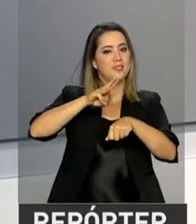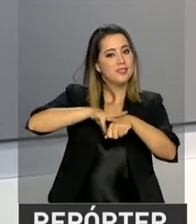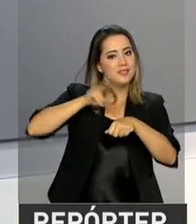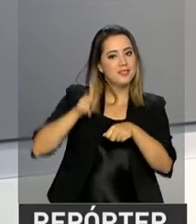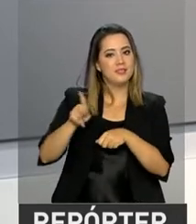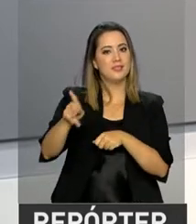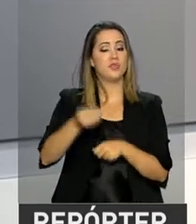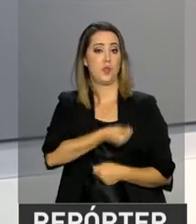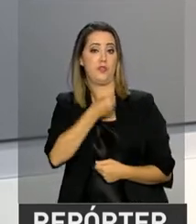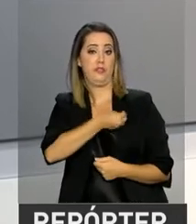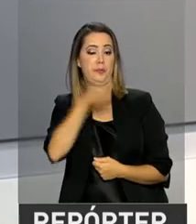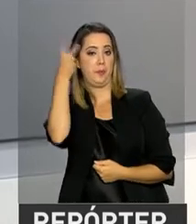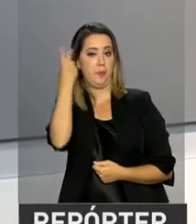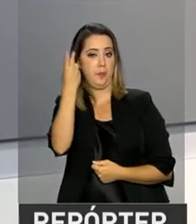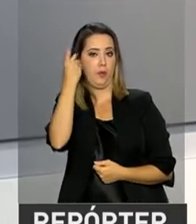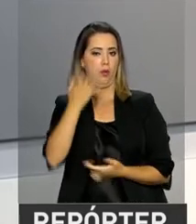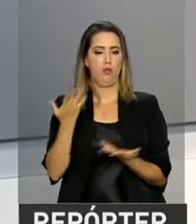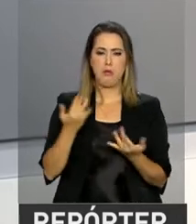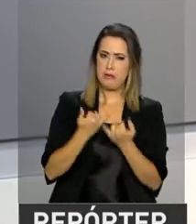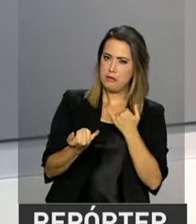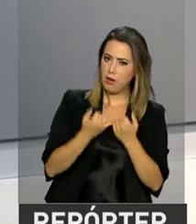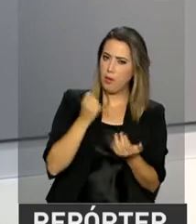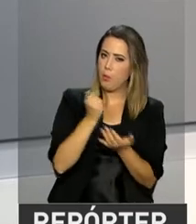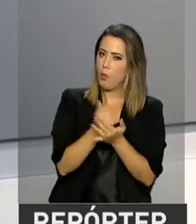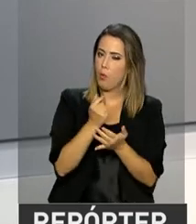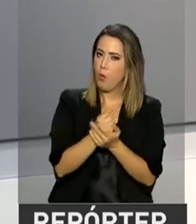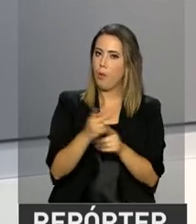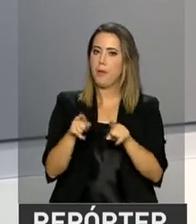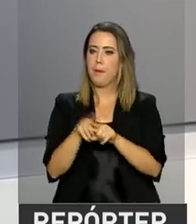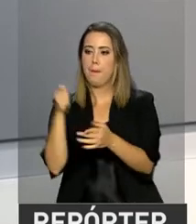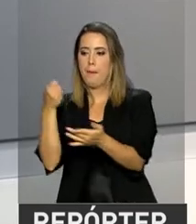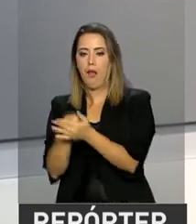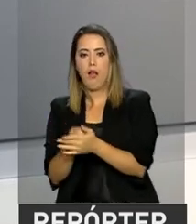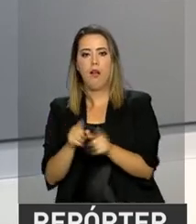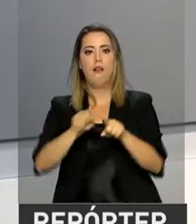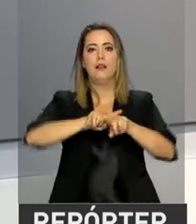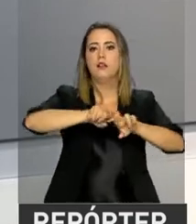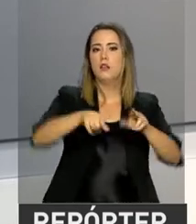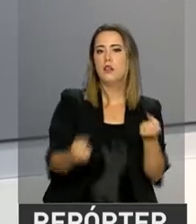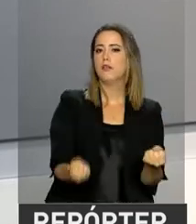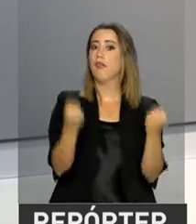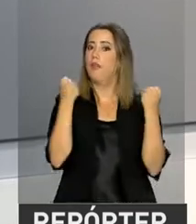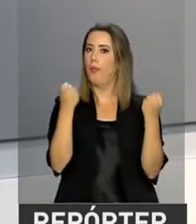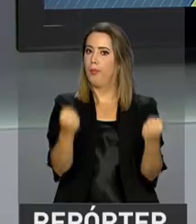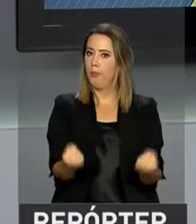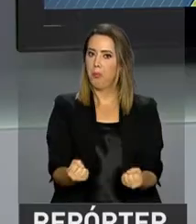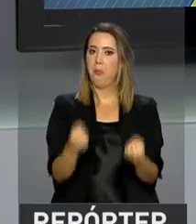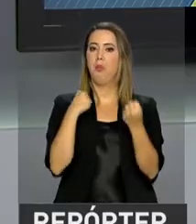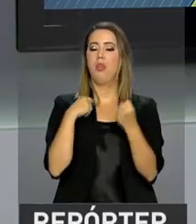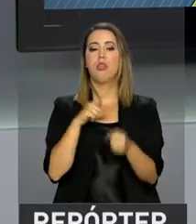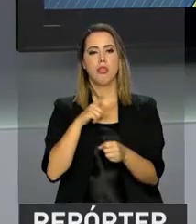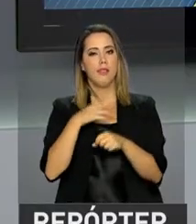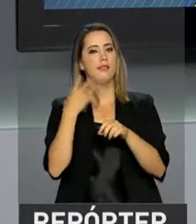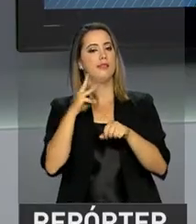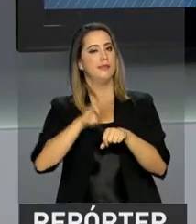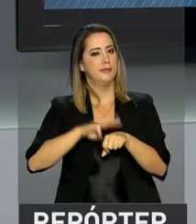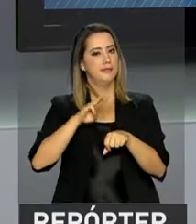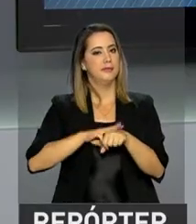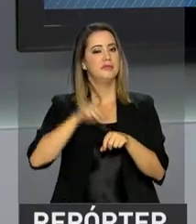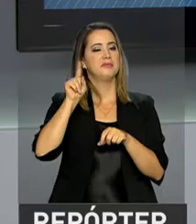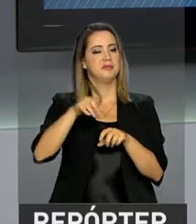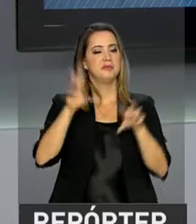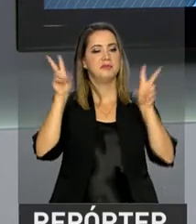nosso dia a dia, ao comprar um produto, pagar uma conta e até mesmo no cálculo das atividades físicas. E é a matemática o